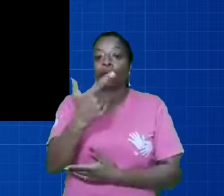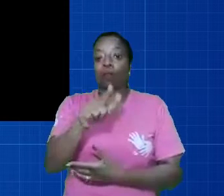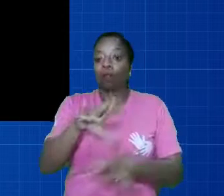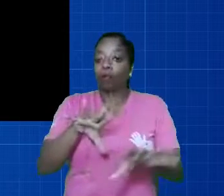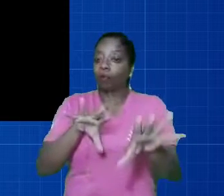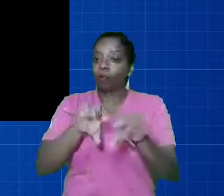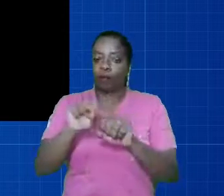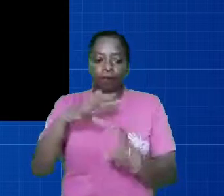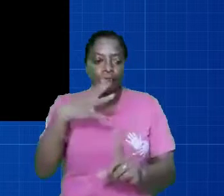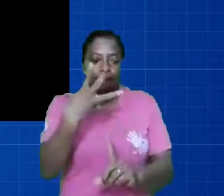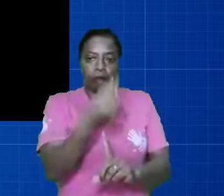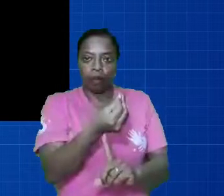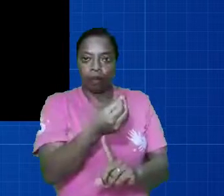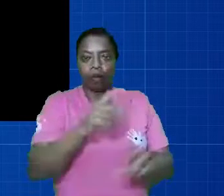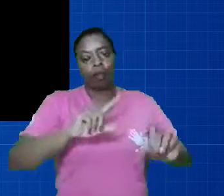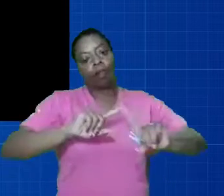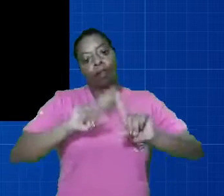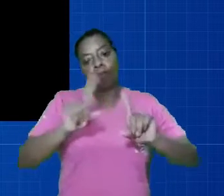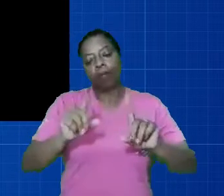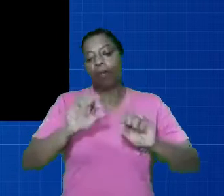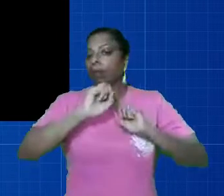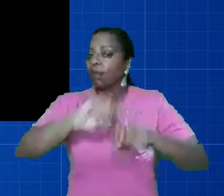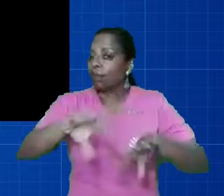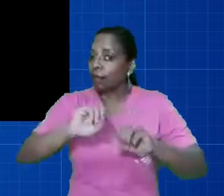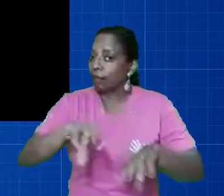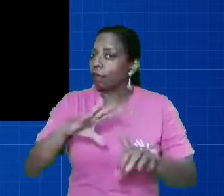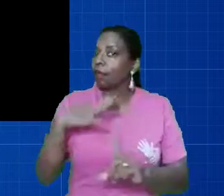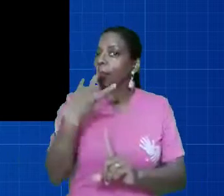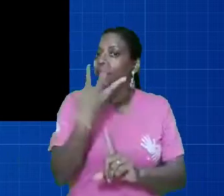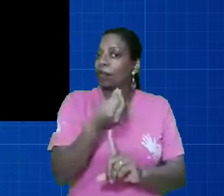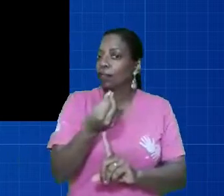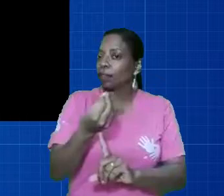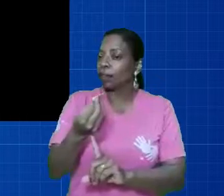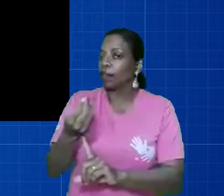estavam assumindo, né, a disciplina de artes para